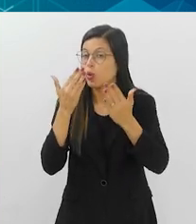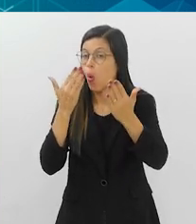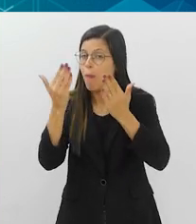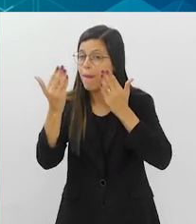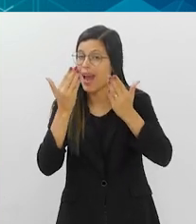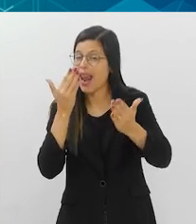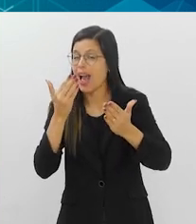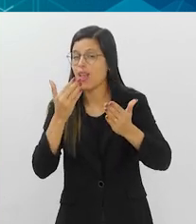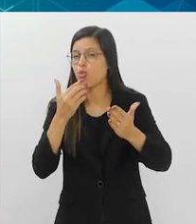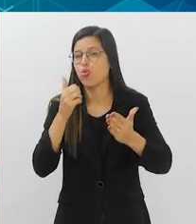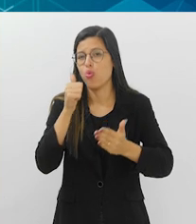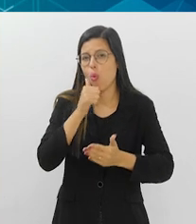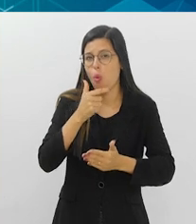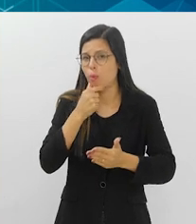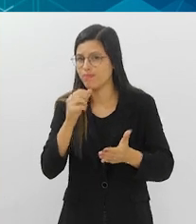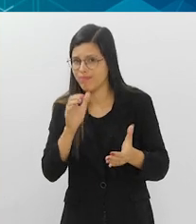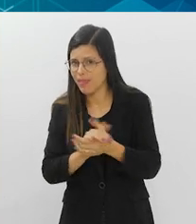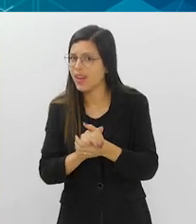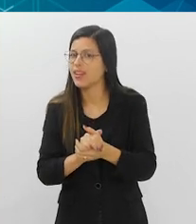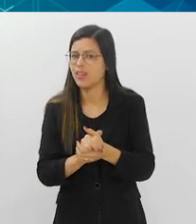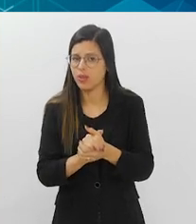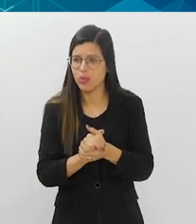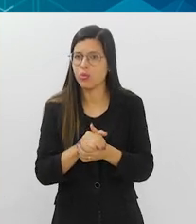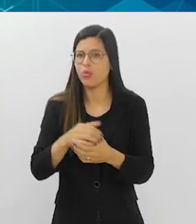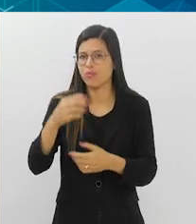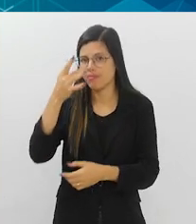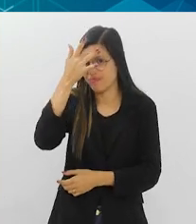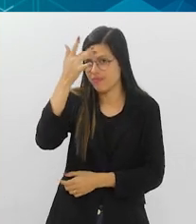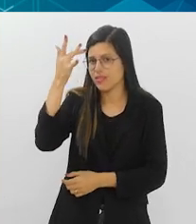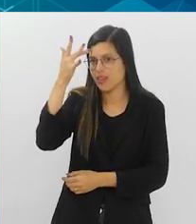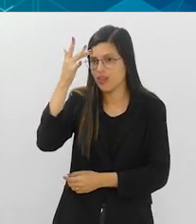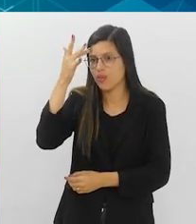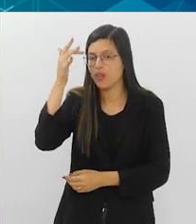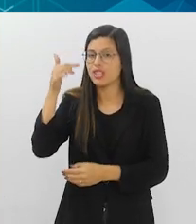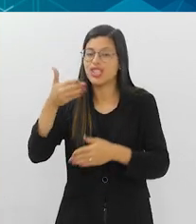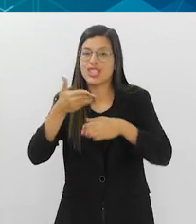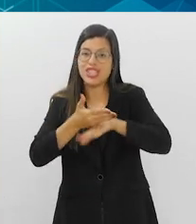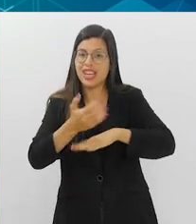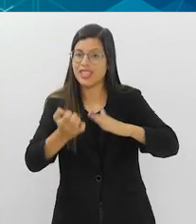saúde mental. Então, passamos a vida inteira esperando alguém para somar na nossa vida,